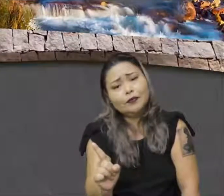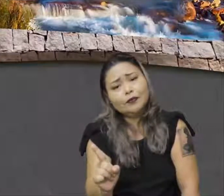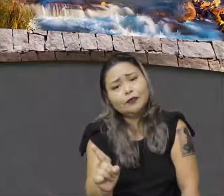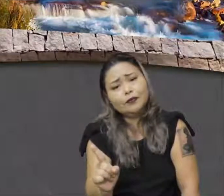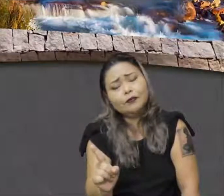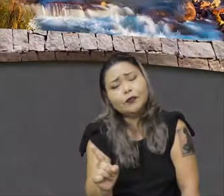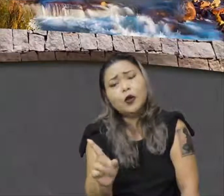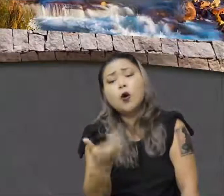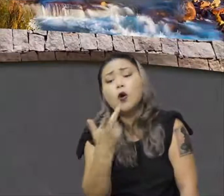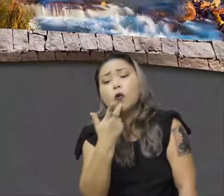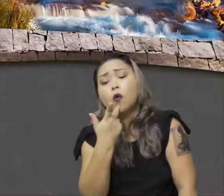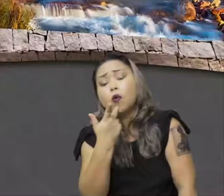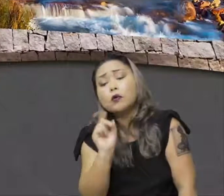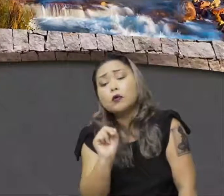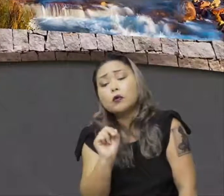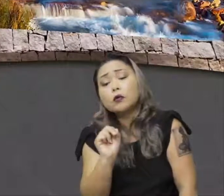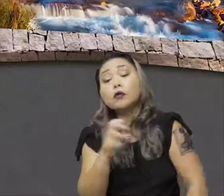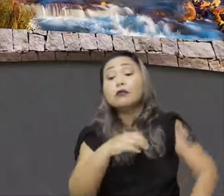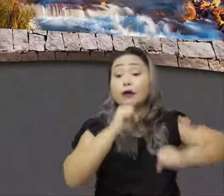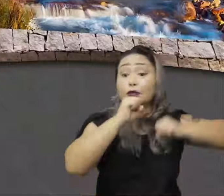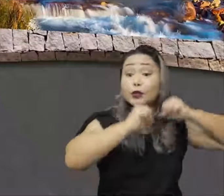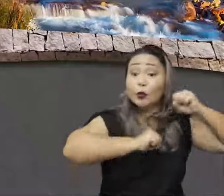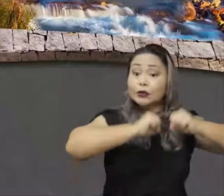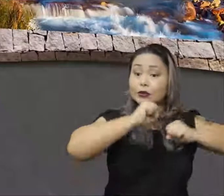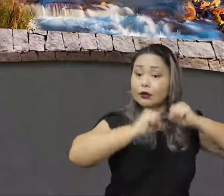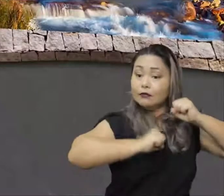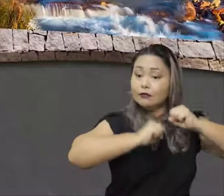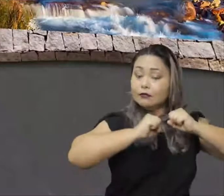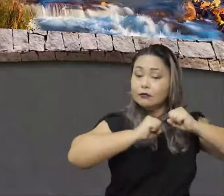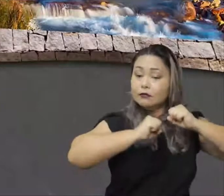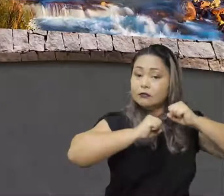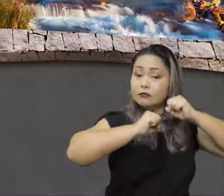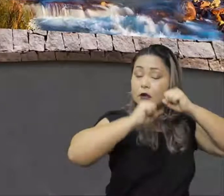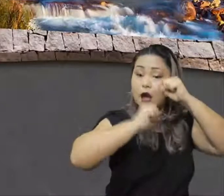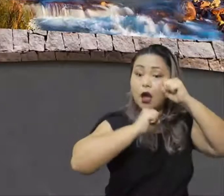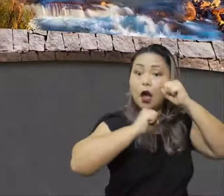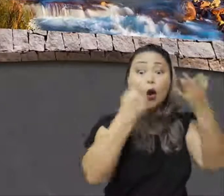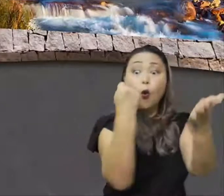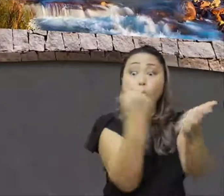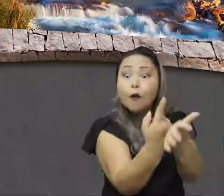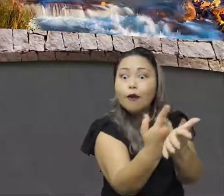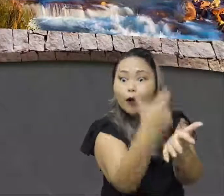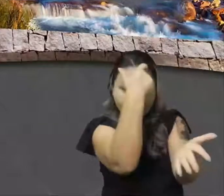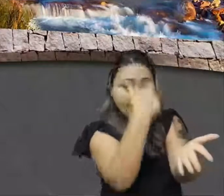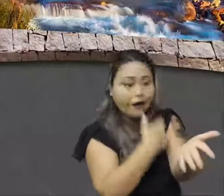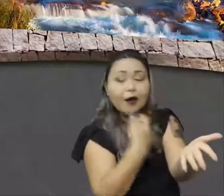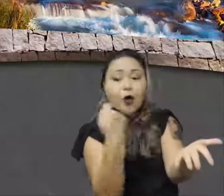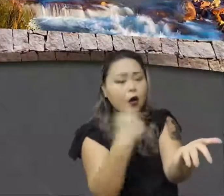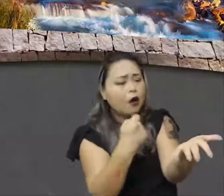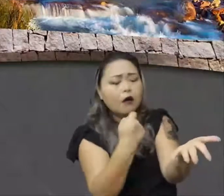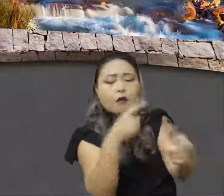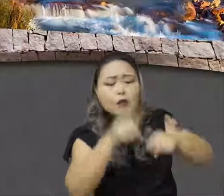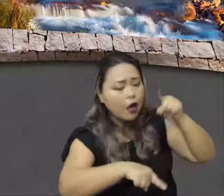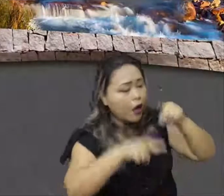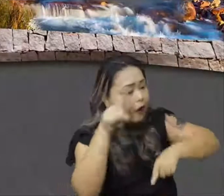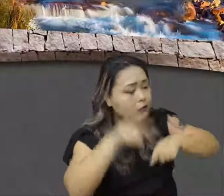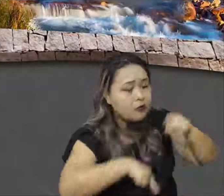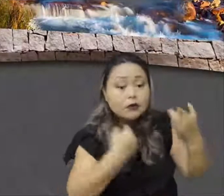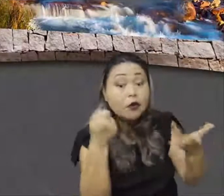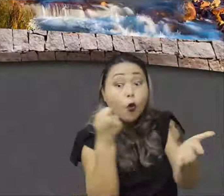E quando eu falo de indústria? O cara compra. Eu preciso de mercado